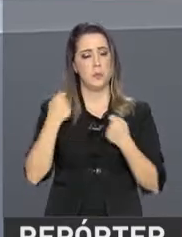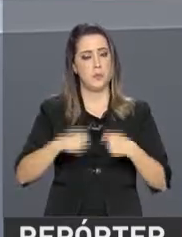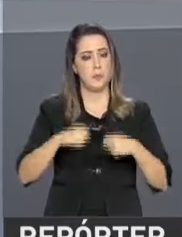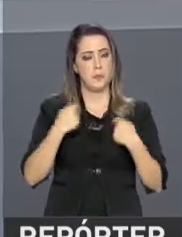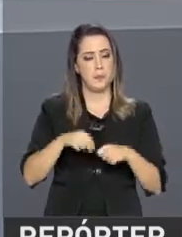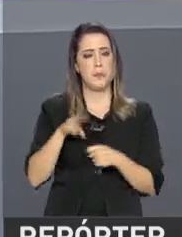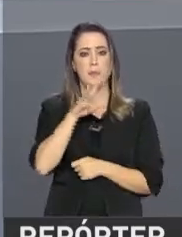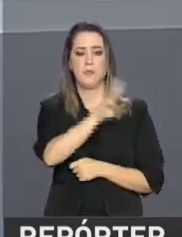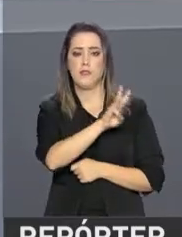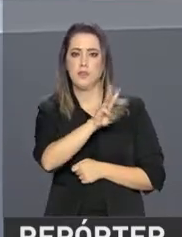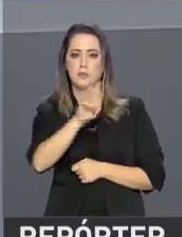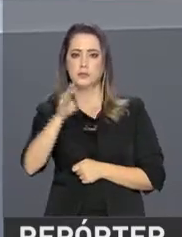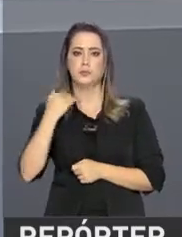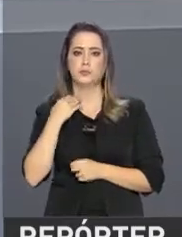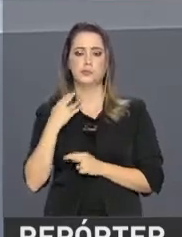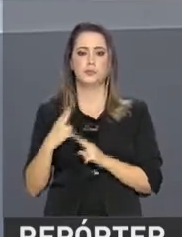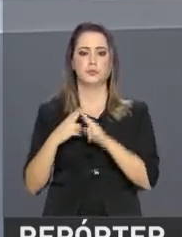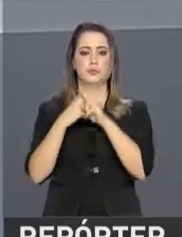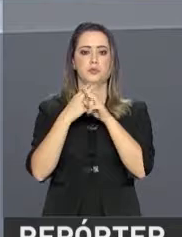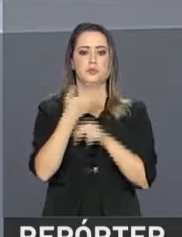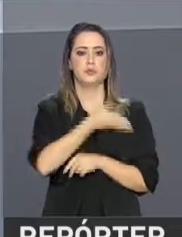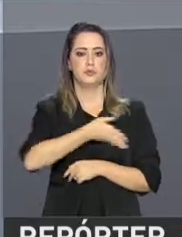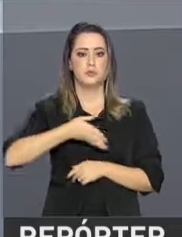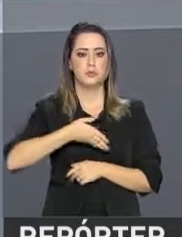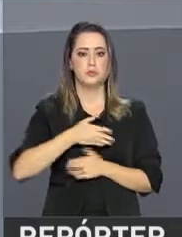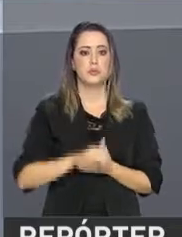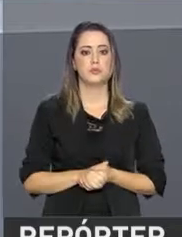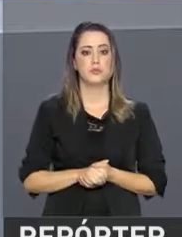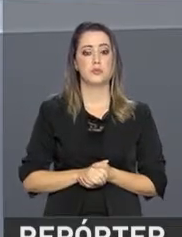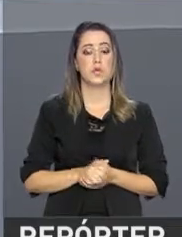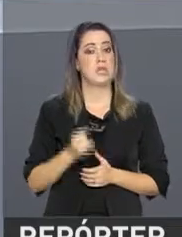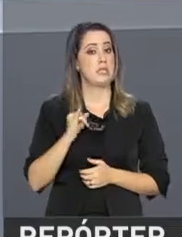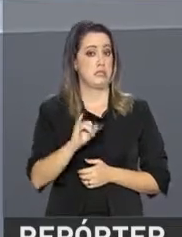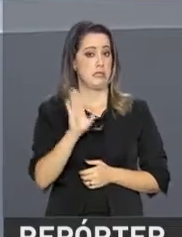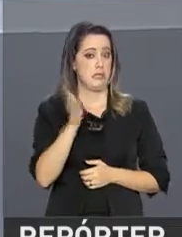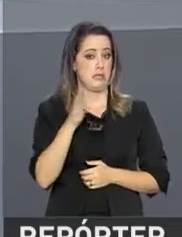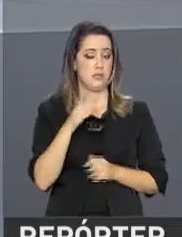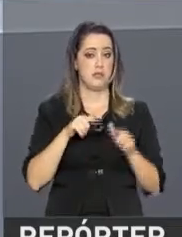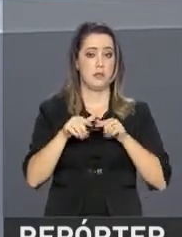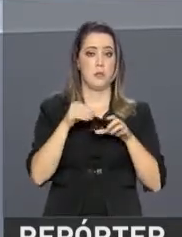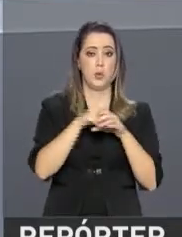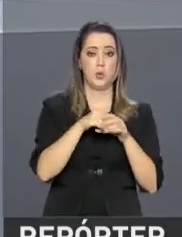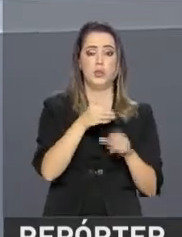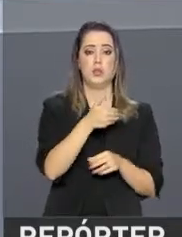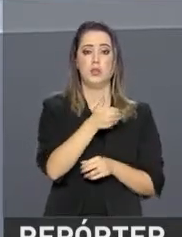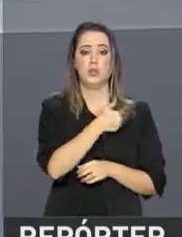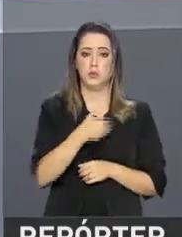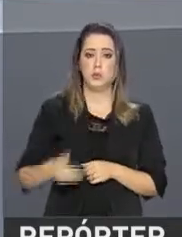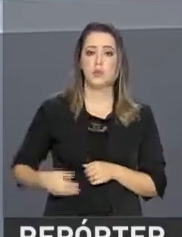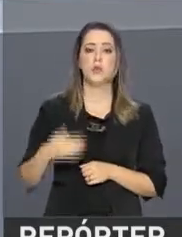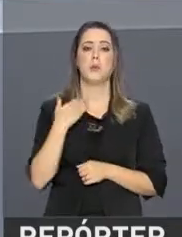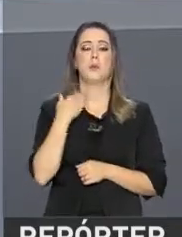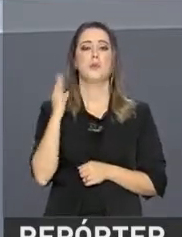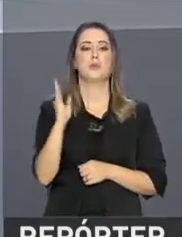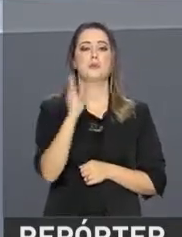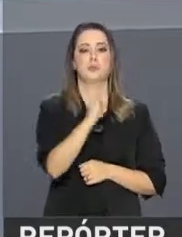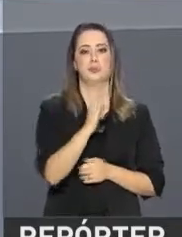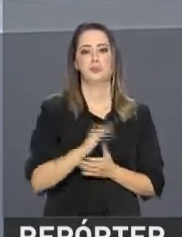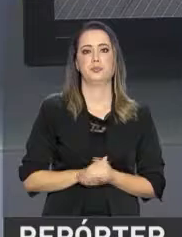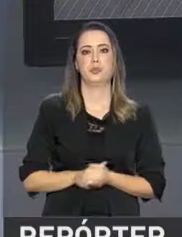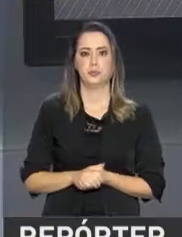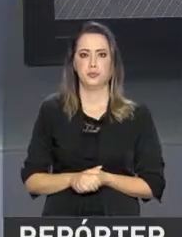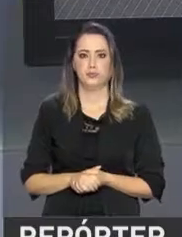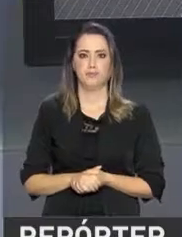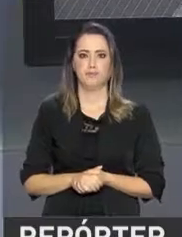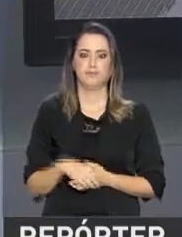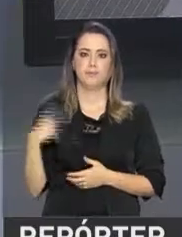benefício basta acessar o site da caixa econômica federal já o servidor público precisa acessar o site do banco do brasil